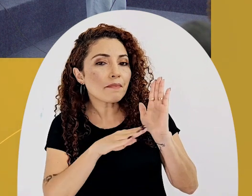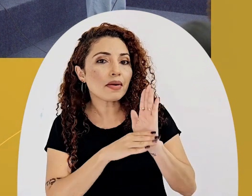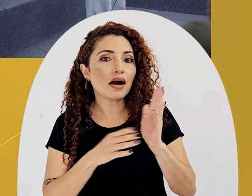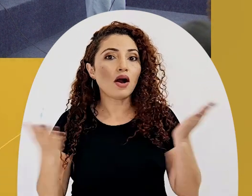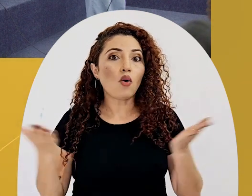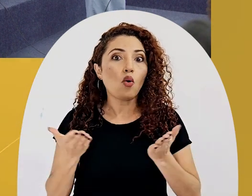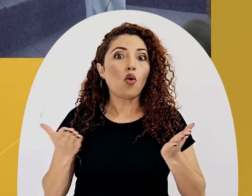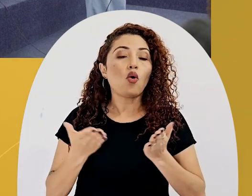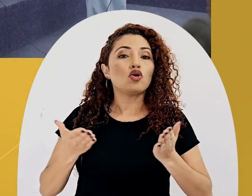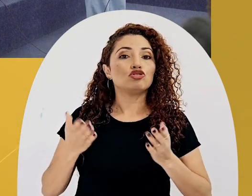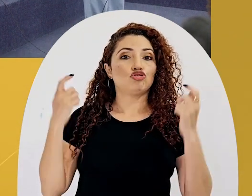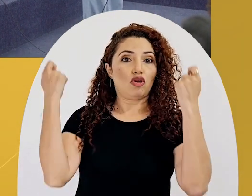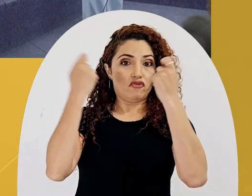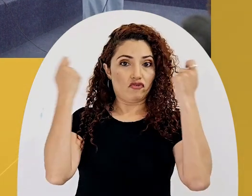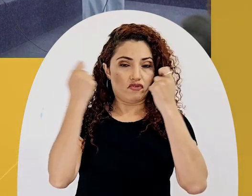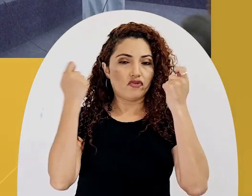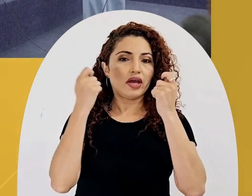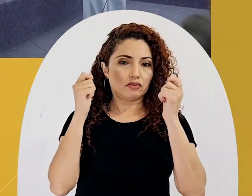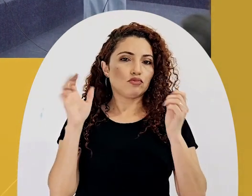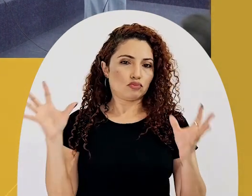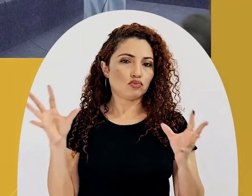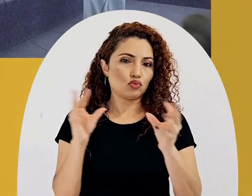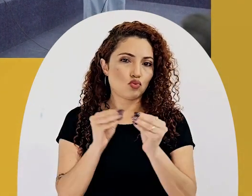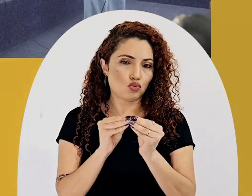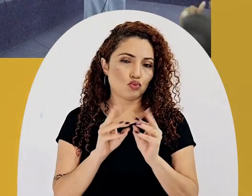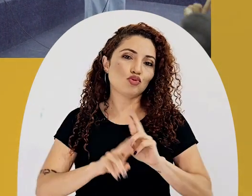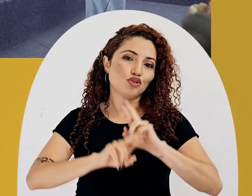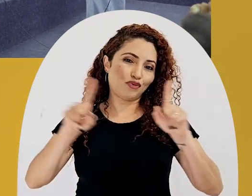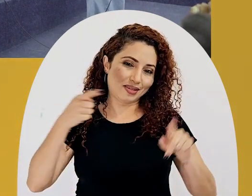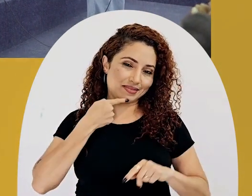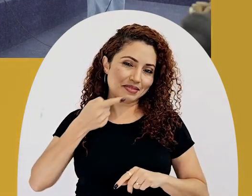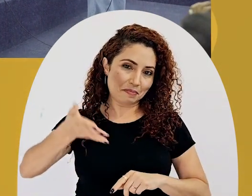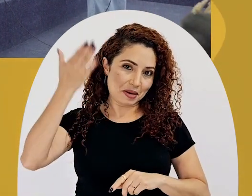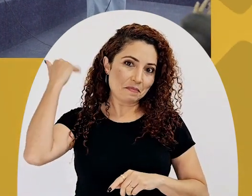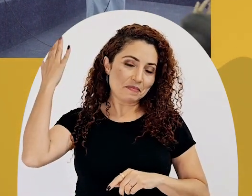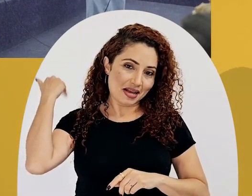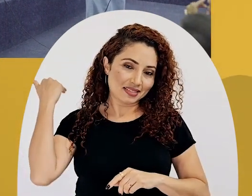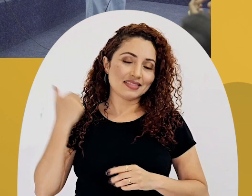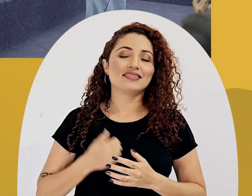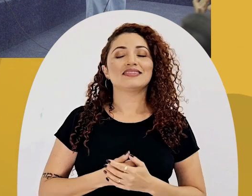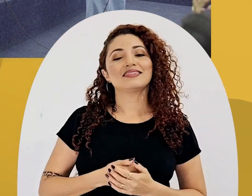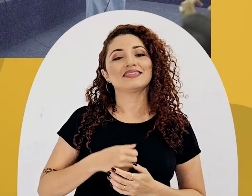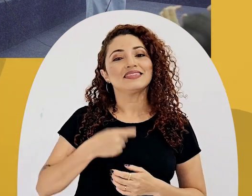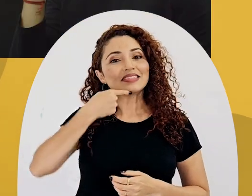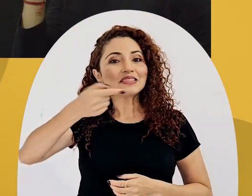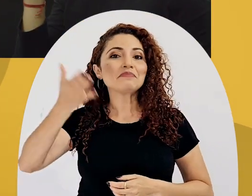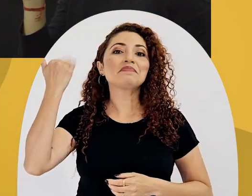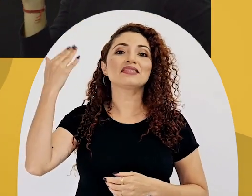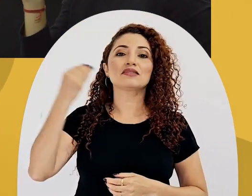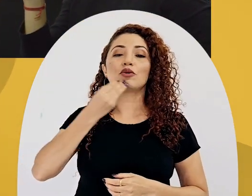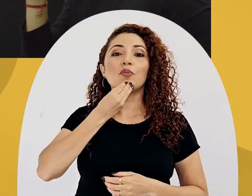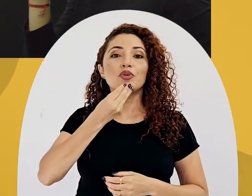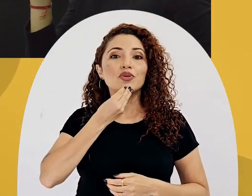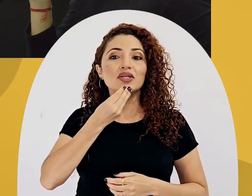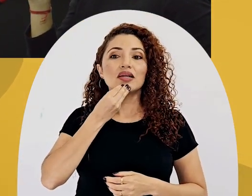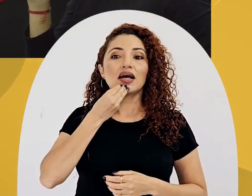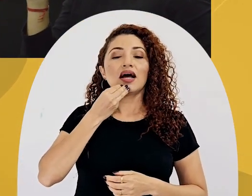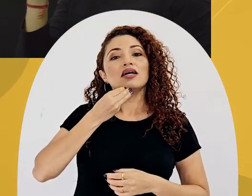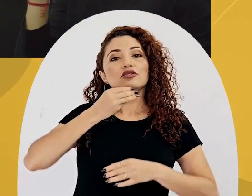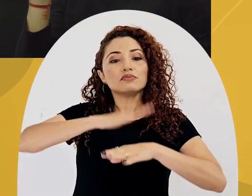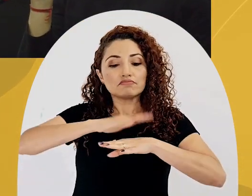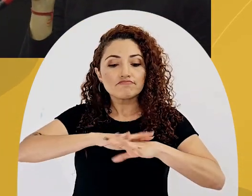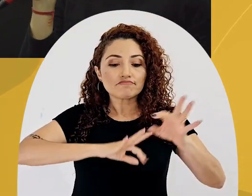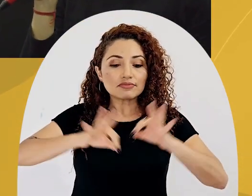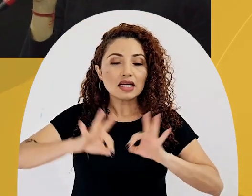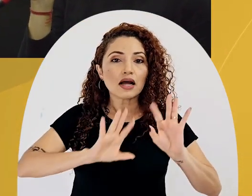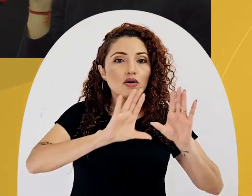curto, né? É um evento diferente do que a gente fez na semana passada. Na semana passada a gente teve a oportunidade de trabalhar em subgrupos, de fazer essas